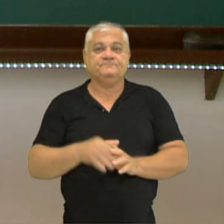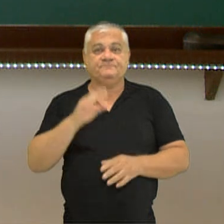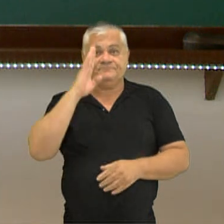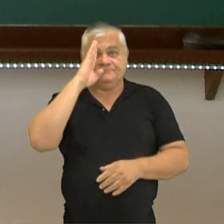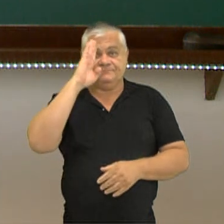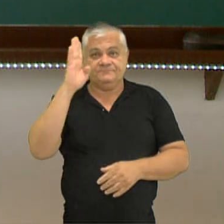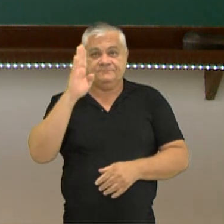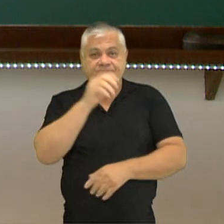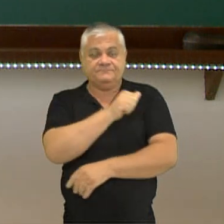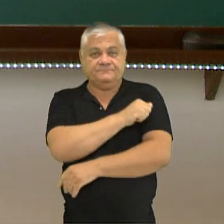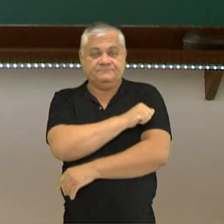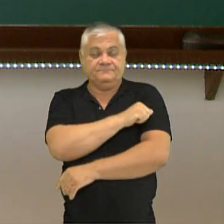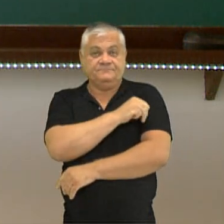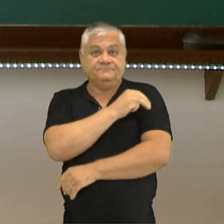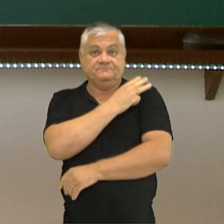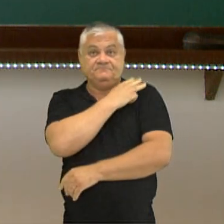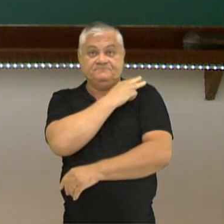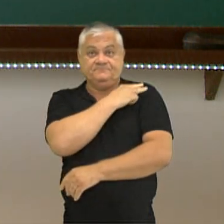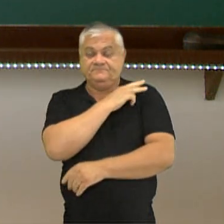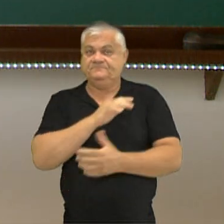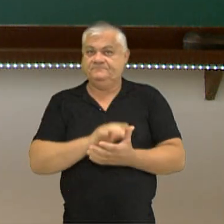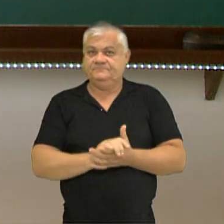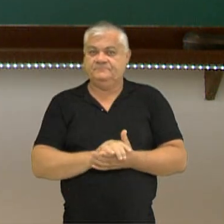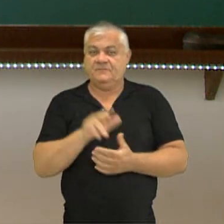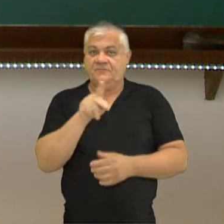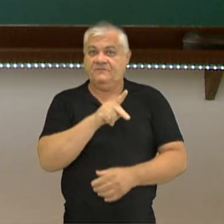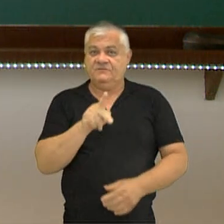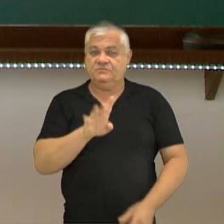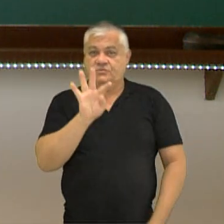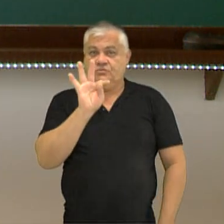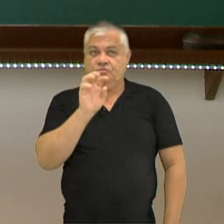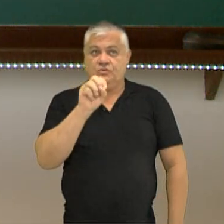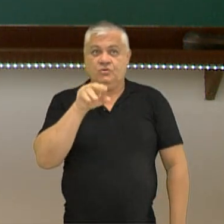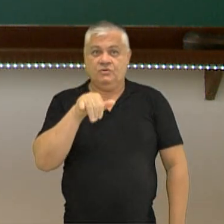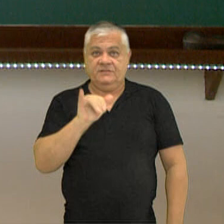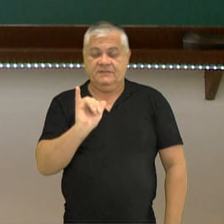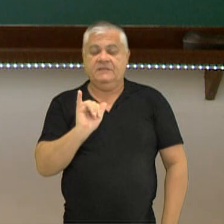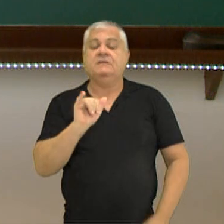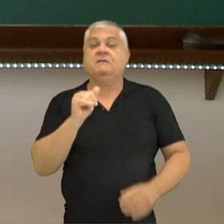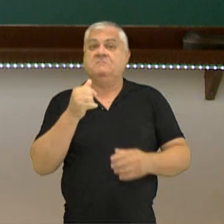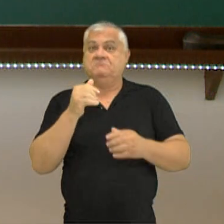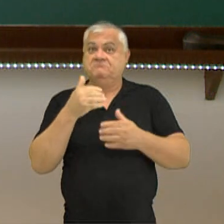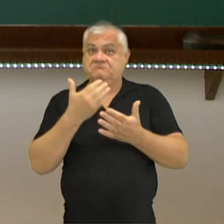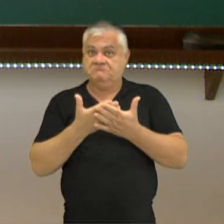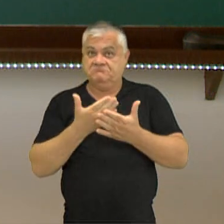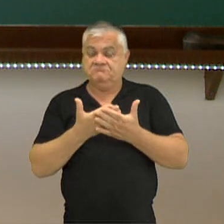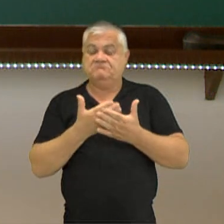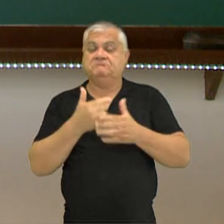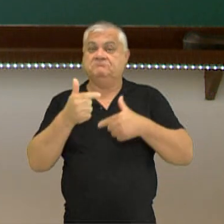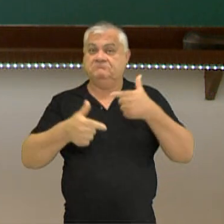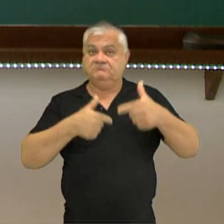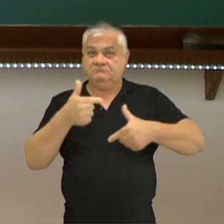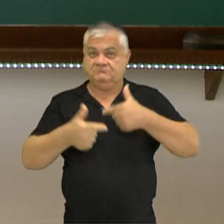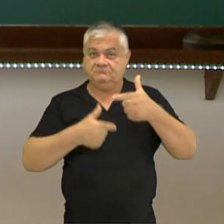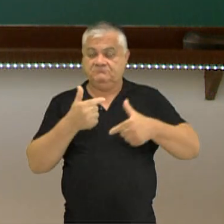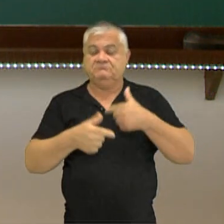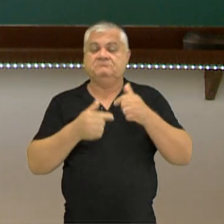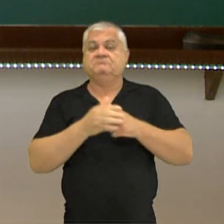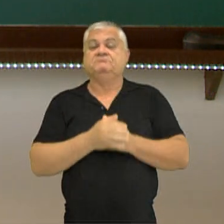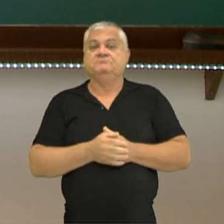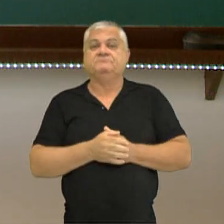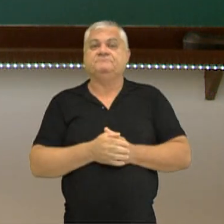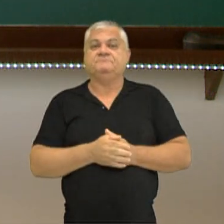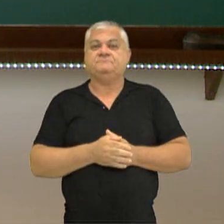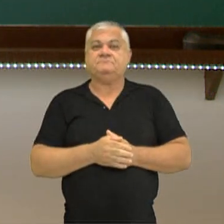Olá, estudantes da terceira série do ensino médio. Sou o professor Tony, trabalho aqui no Colégio Estadual do Paraná, em Curitiba, e nesta aula vamos